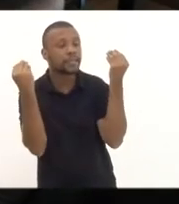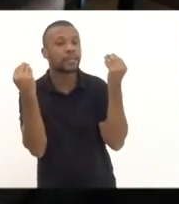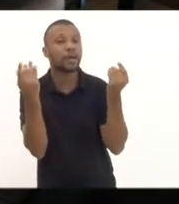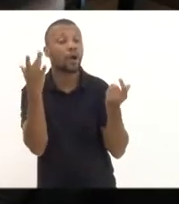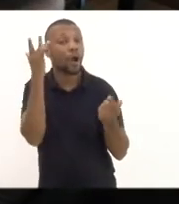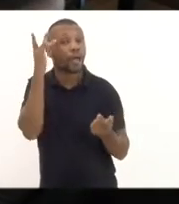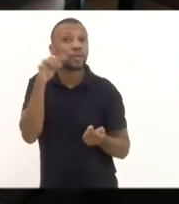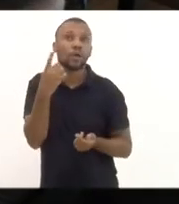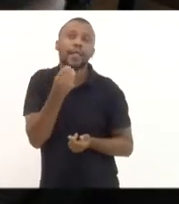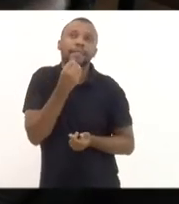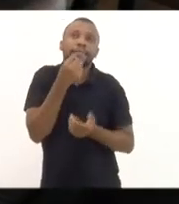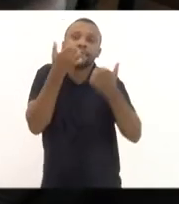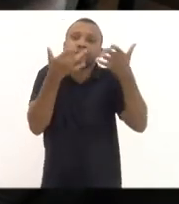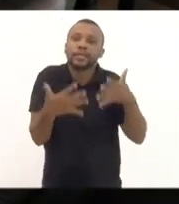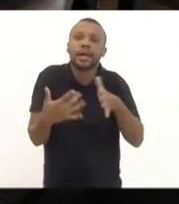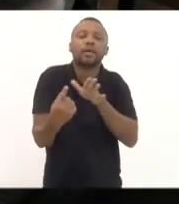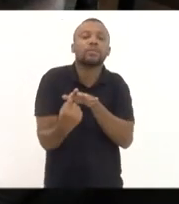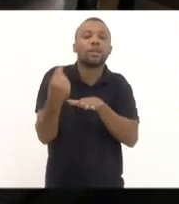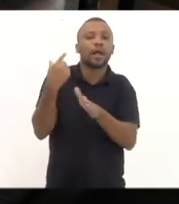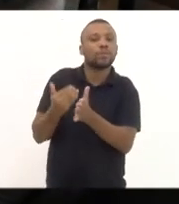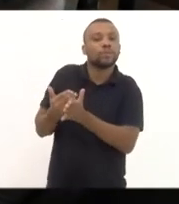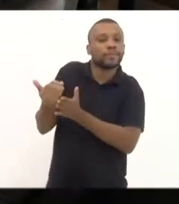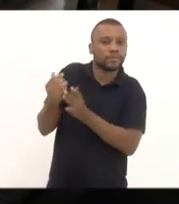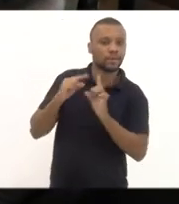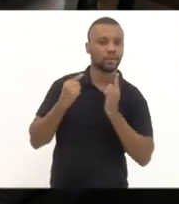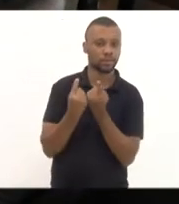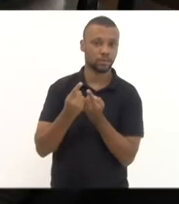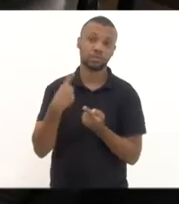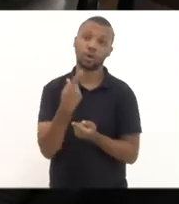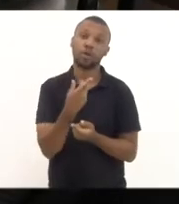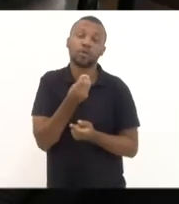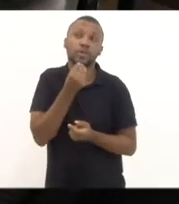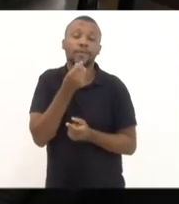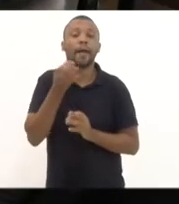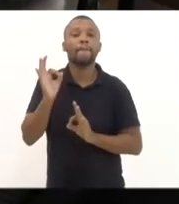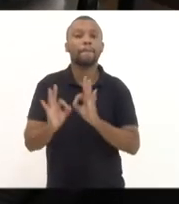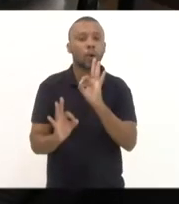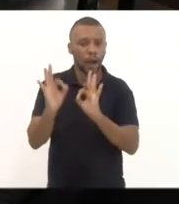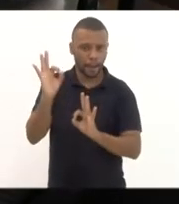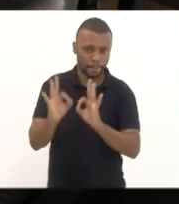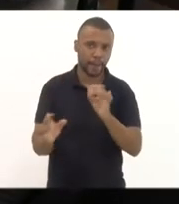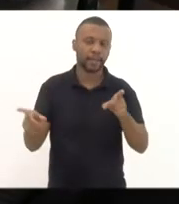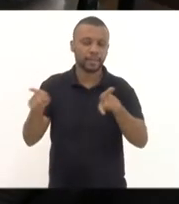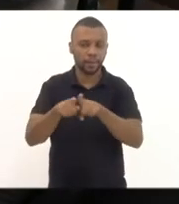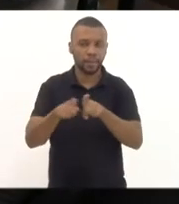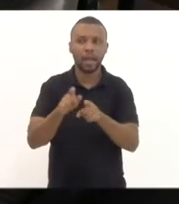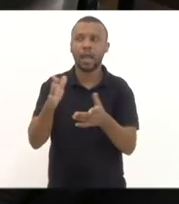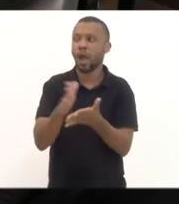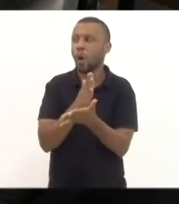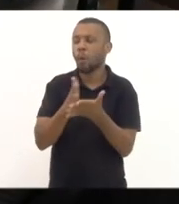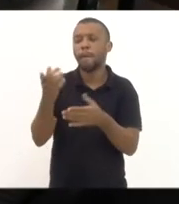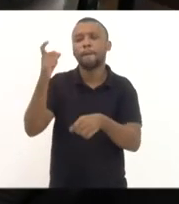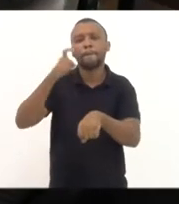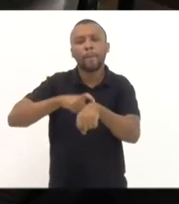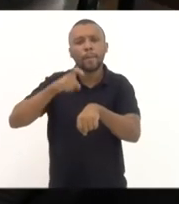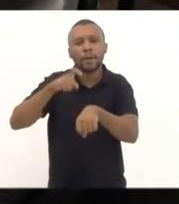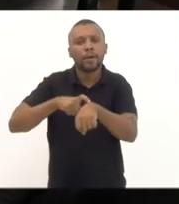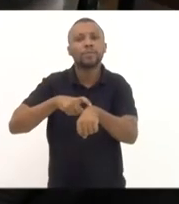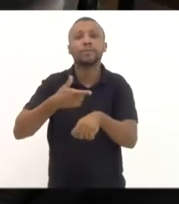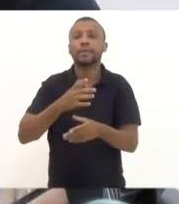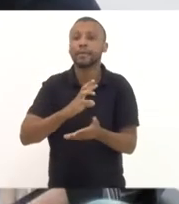a gente devia ter falado lá atrás mas eu acho que a gente poder programar também em algum momento da CPI